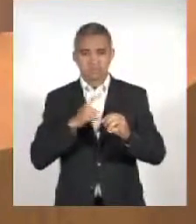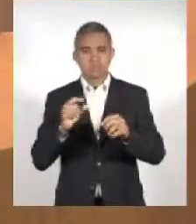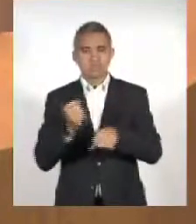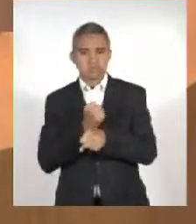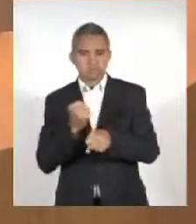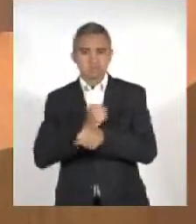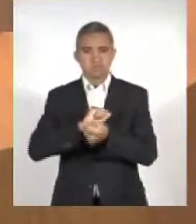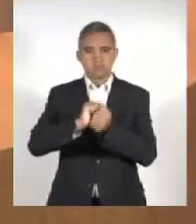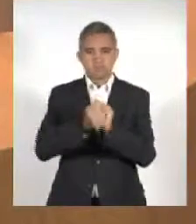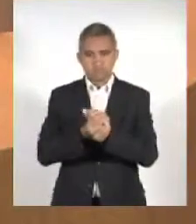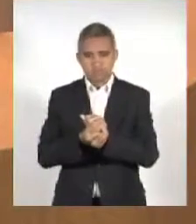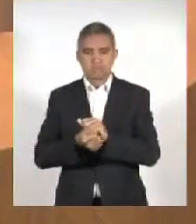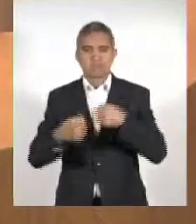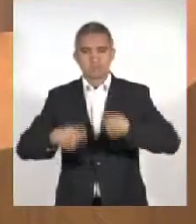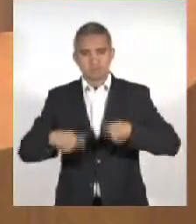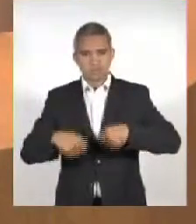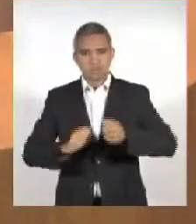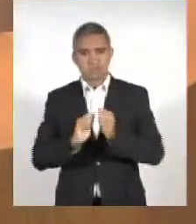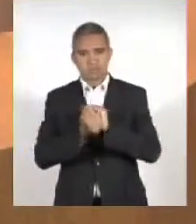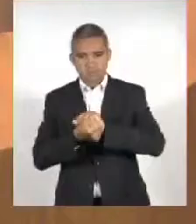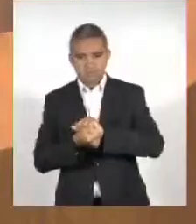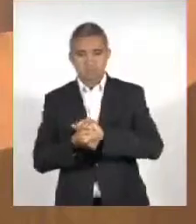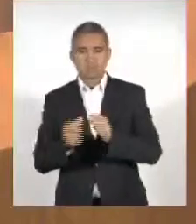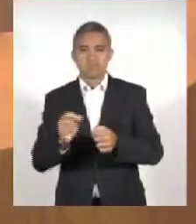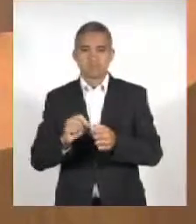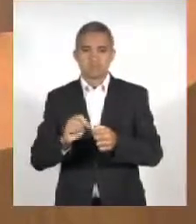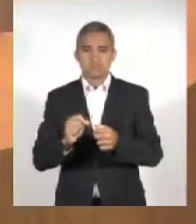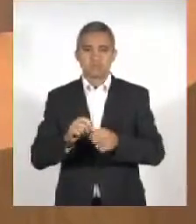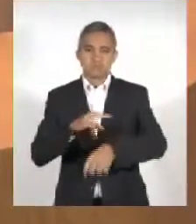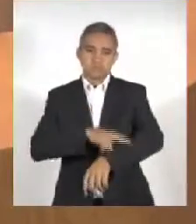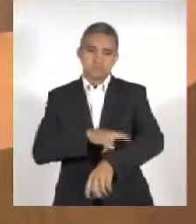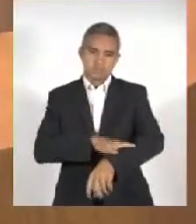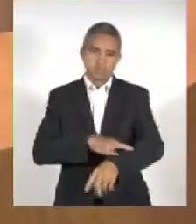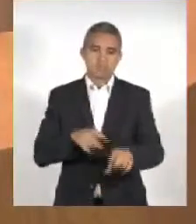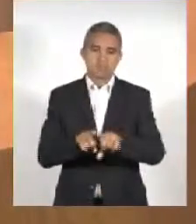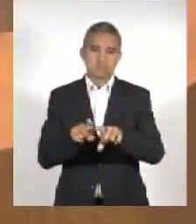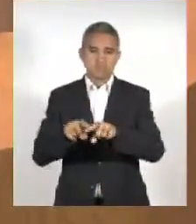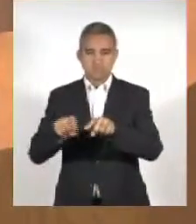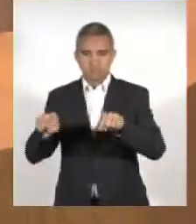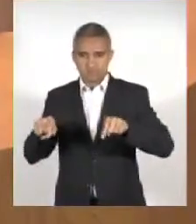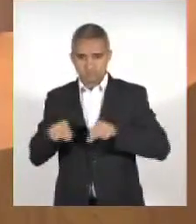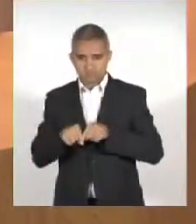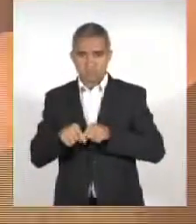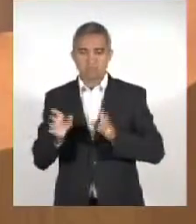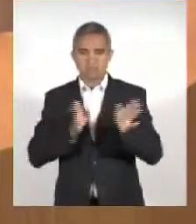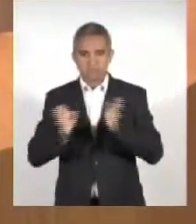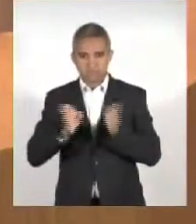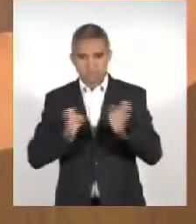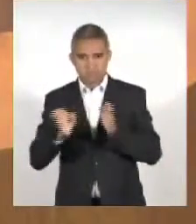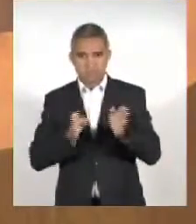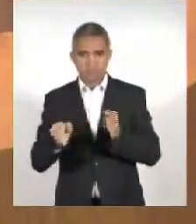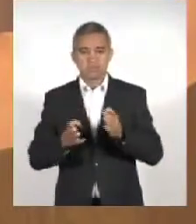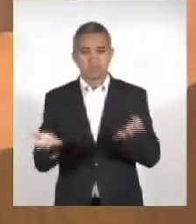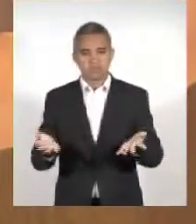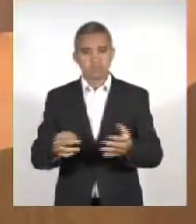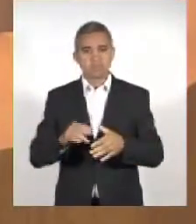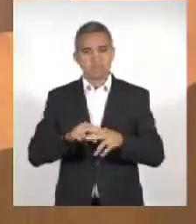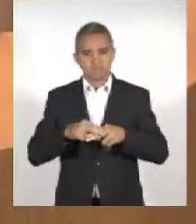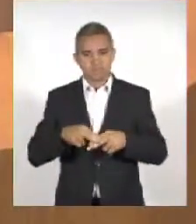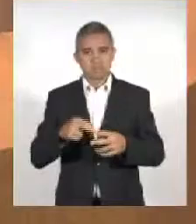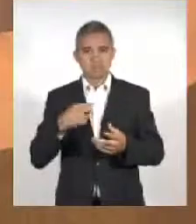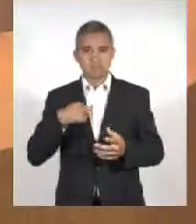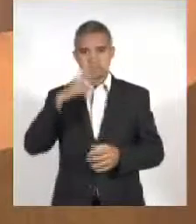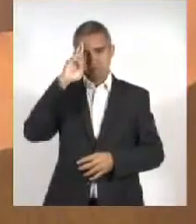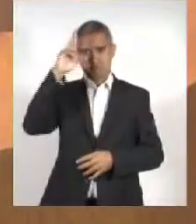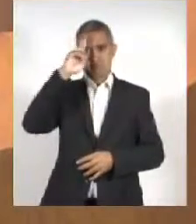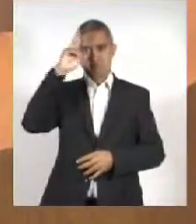adaptações. As adaptações de banheiro, de salas de aula, de acesso. Então, não somos dono da verdade,